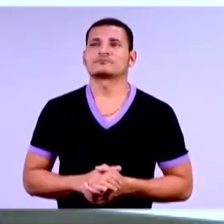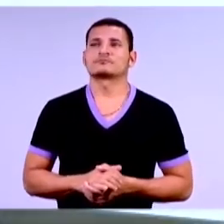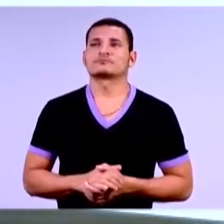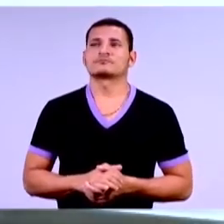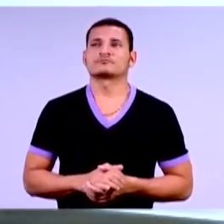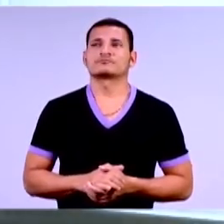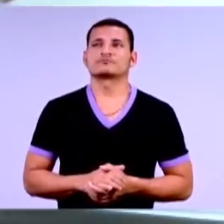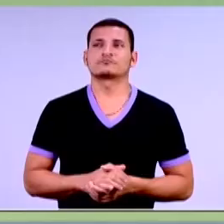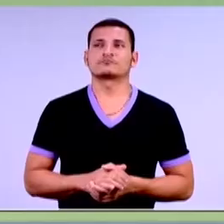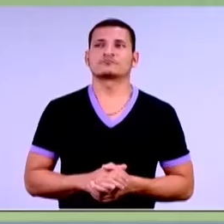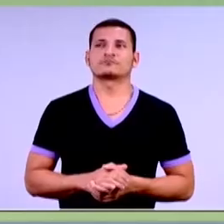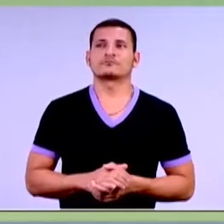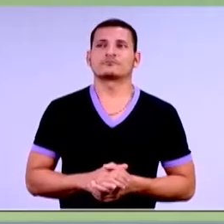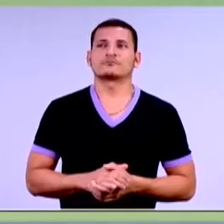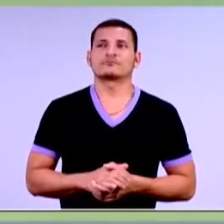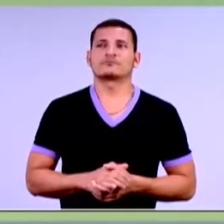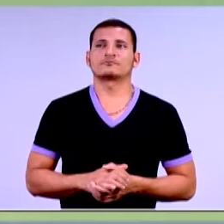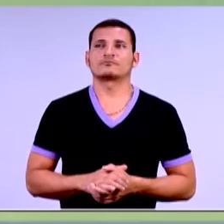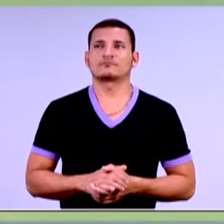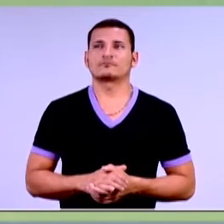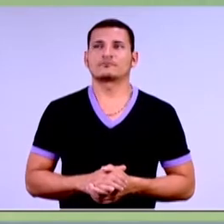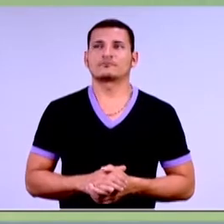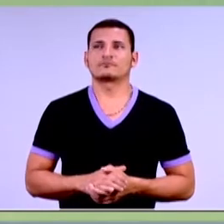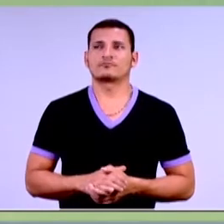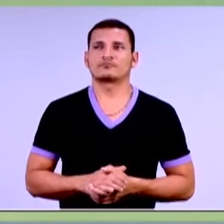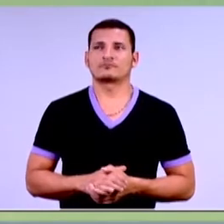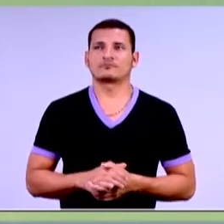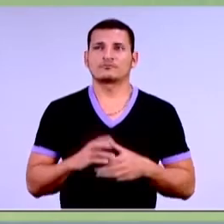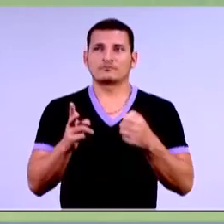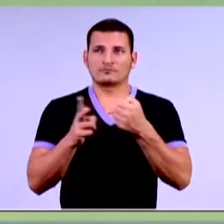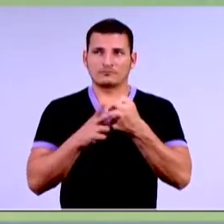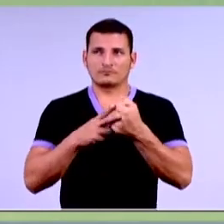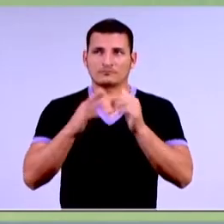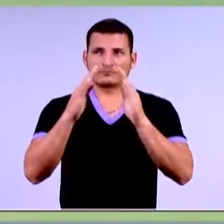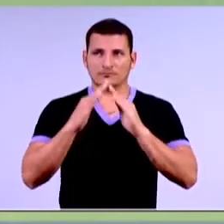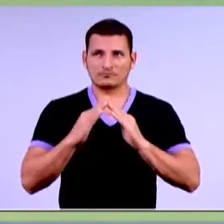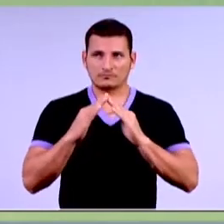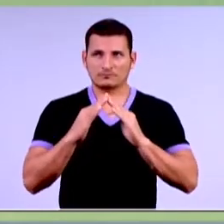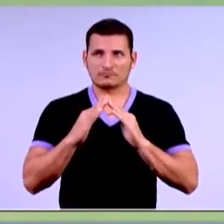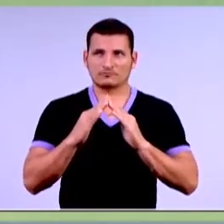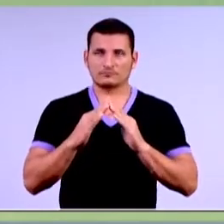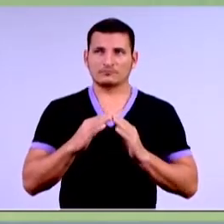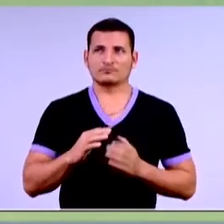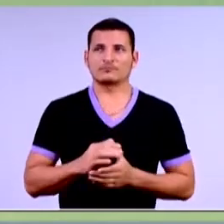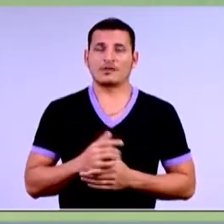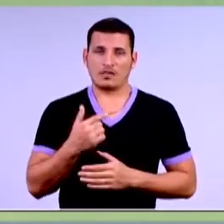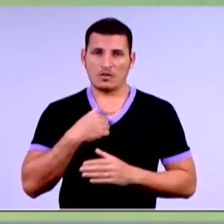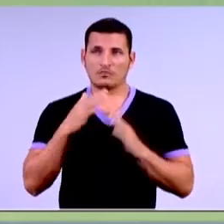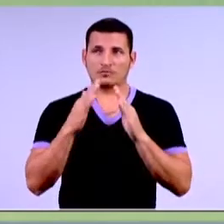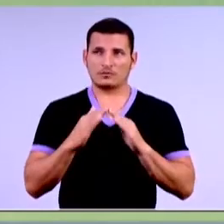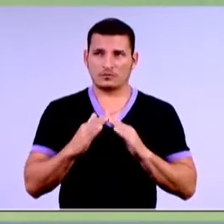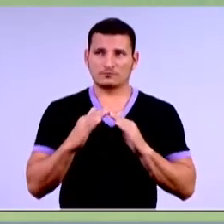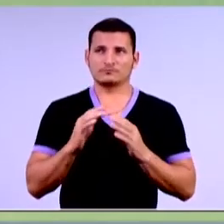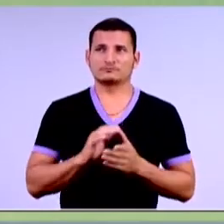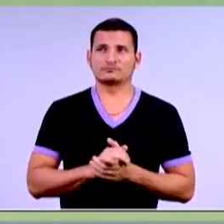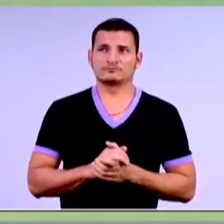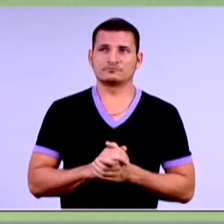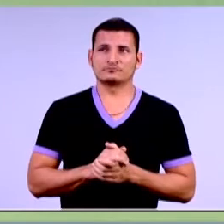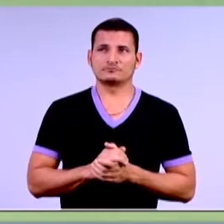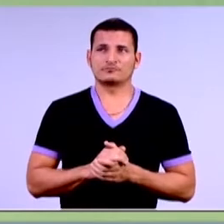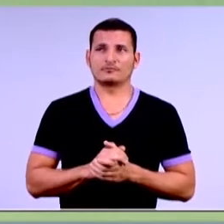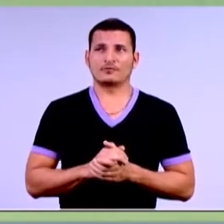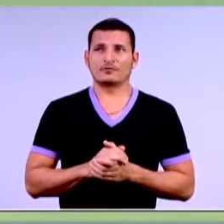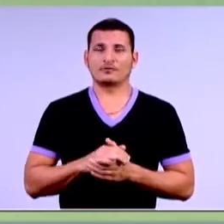deixou retornar aqui laser diz que é o verbo morar livre eu morei e o livro você